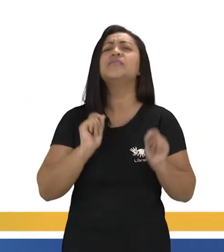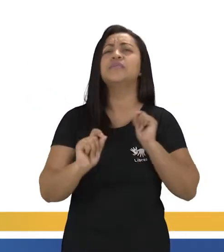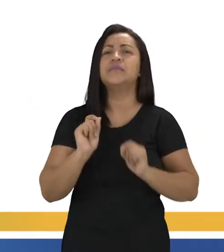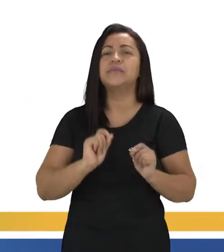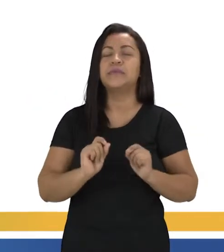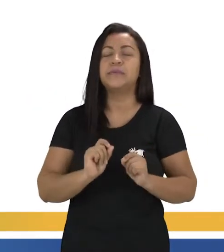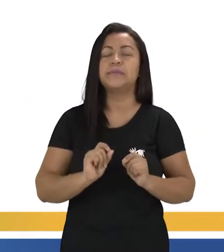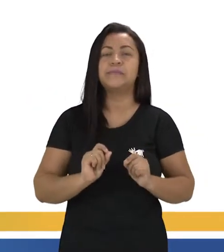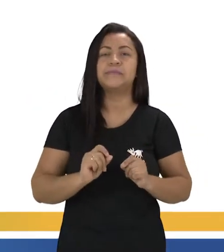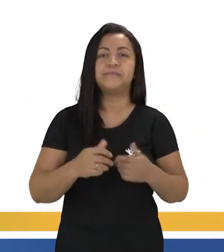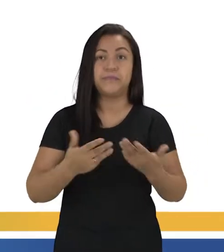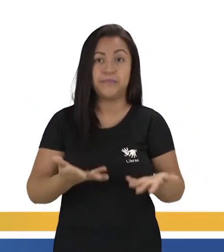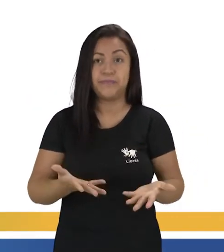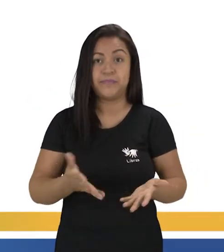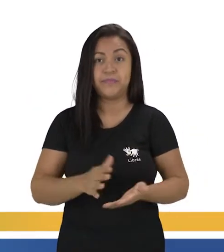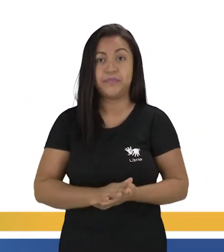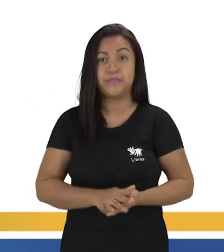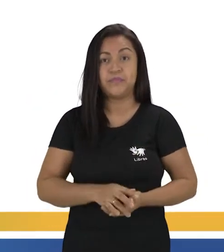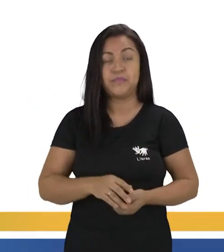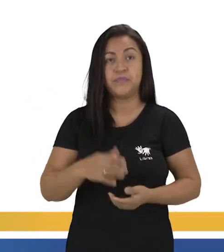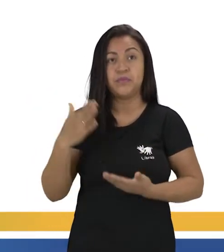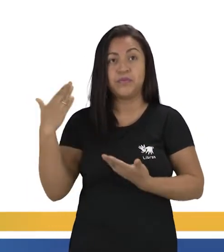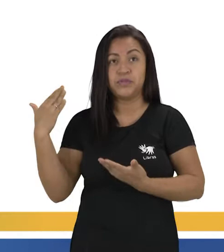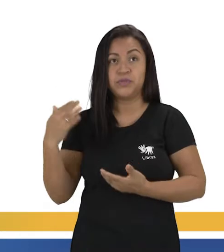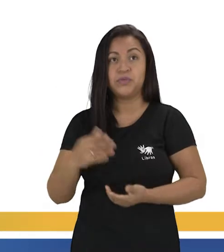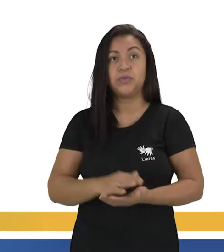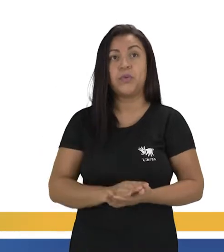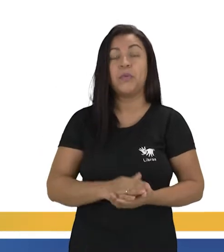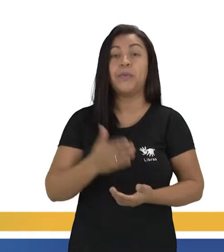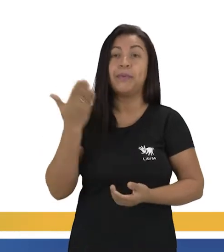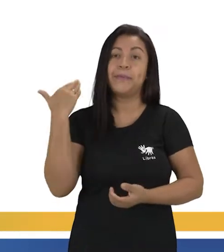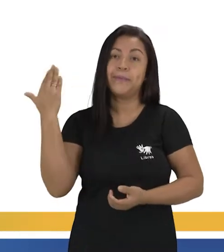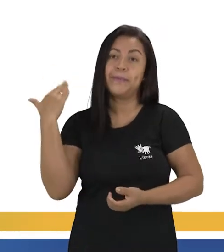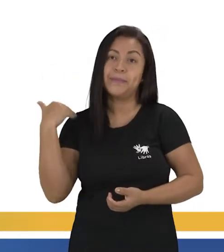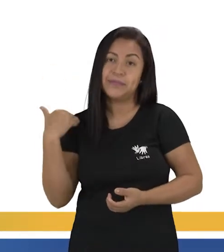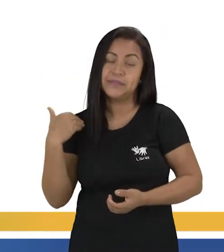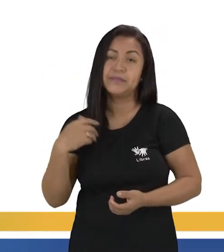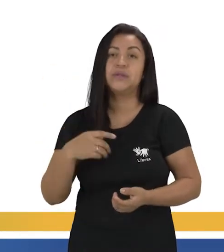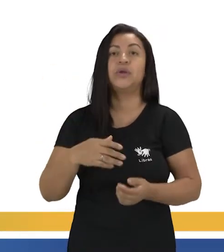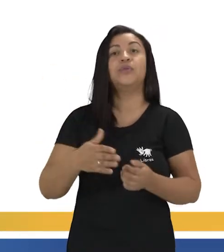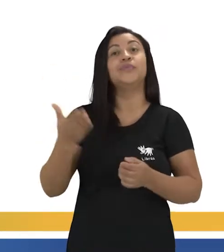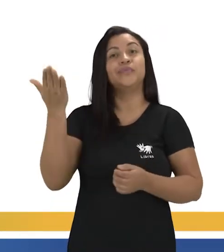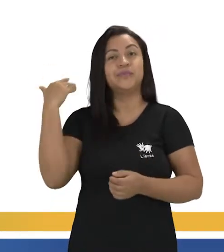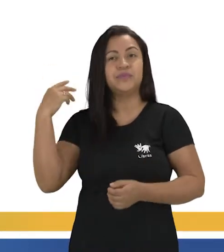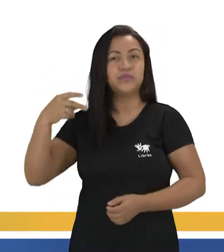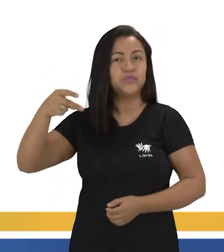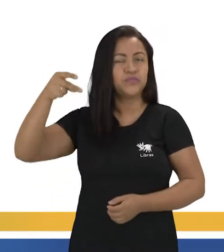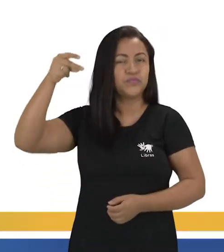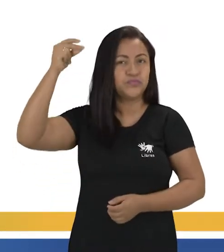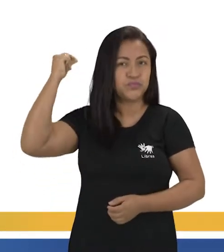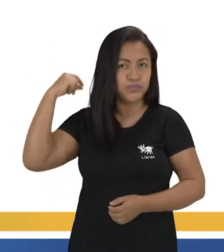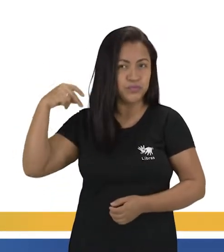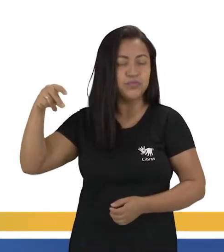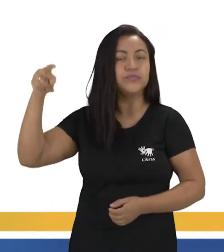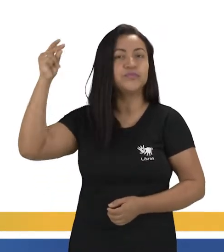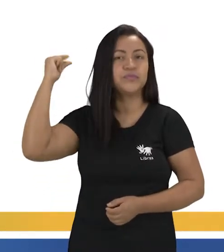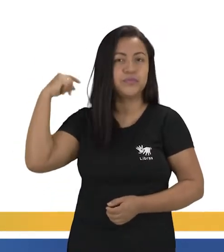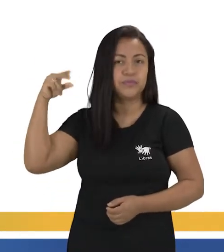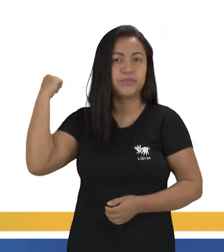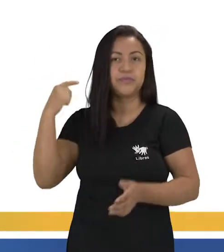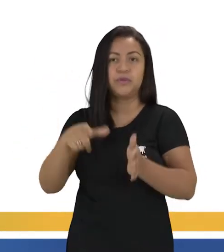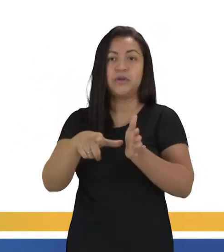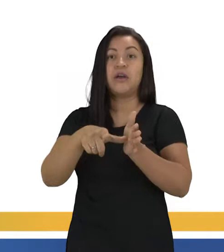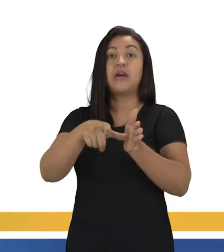Então, vocês podem considerar que o past perfect é como se fosse um passado do passado. Ou seja, uma ação que aconteceu no